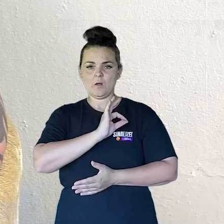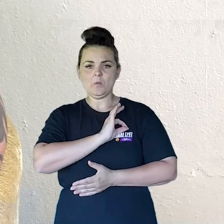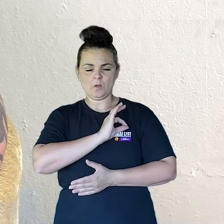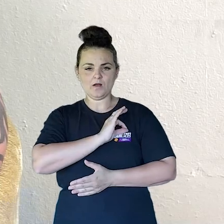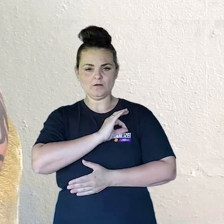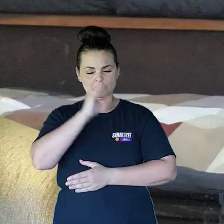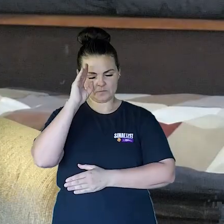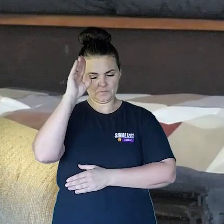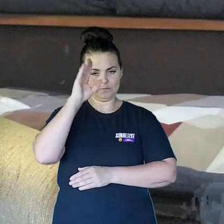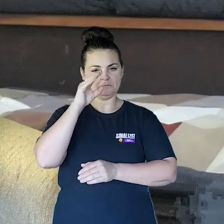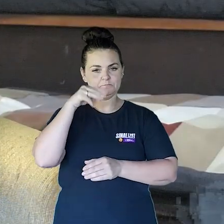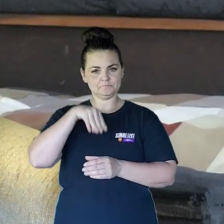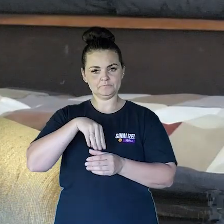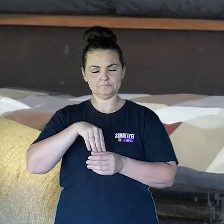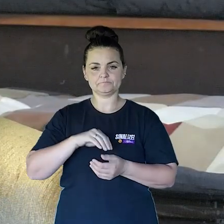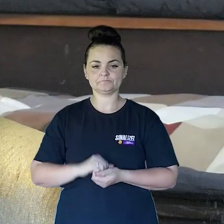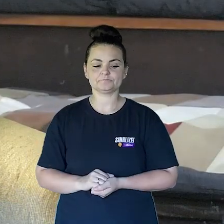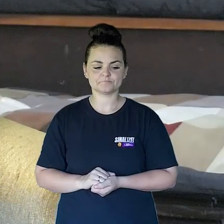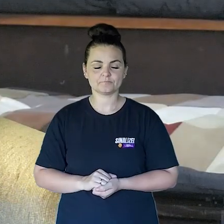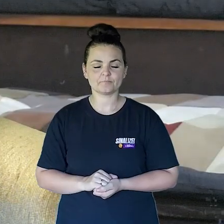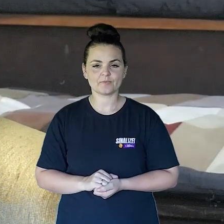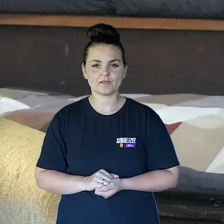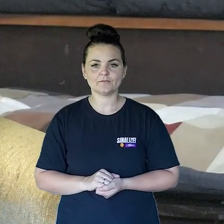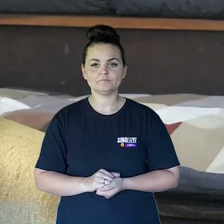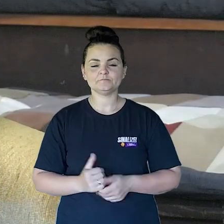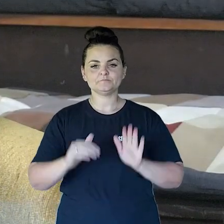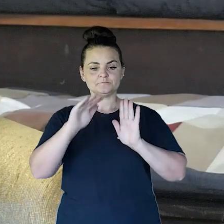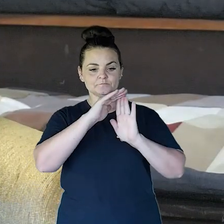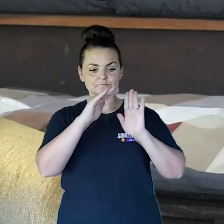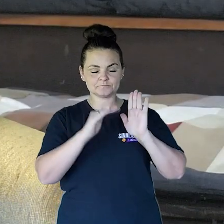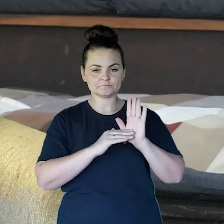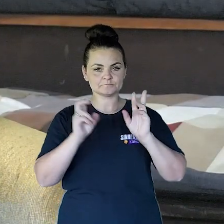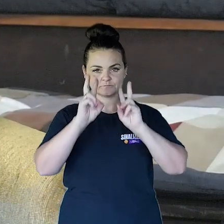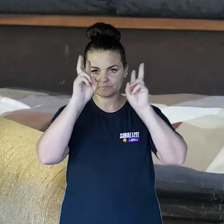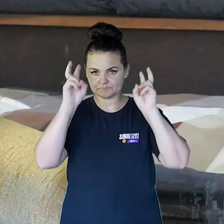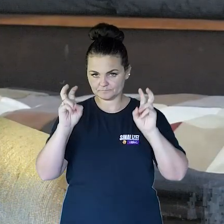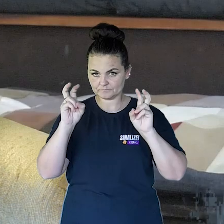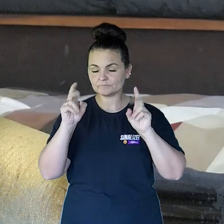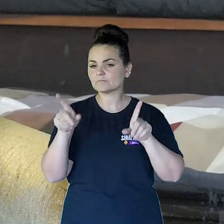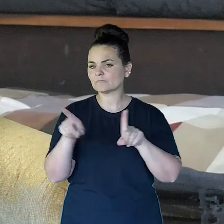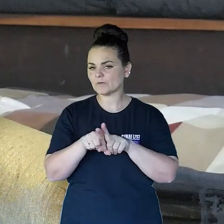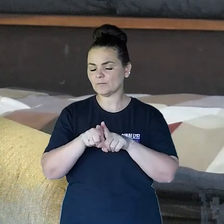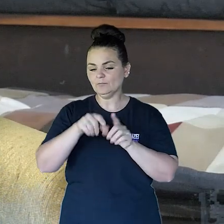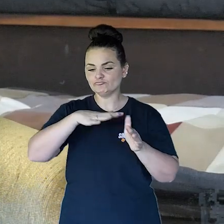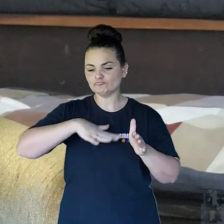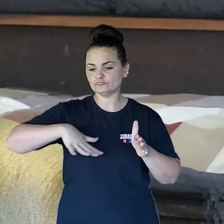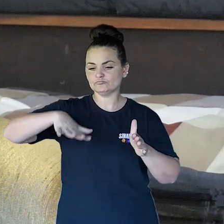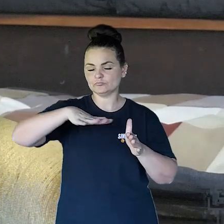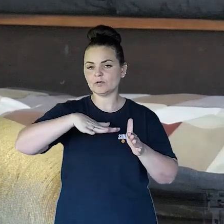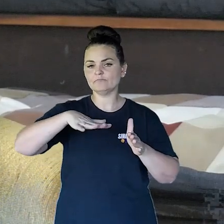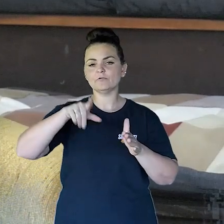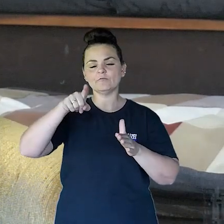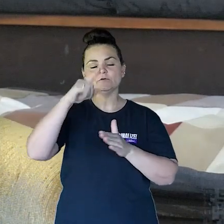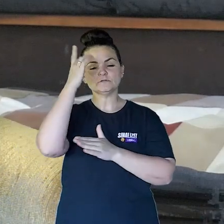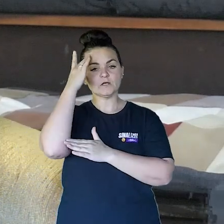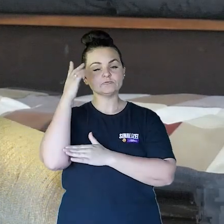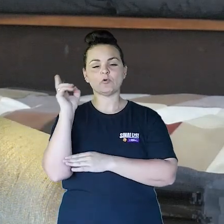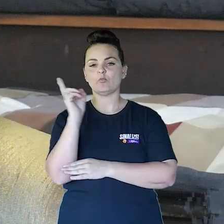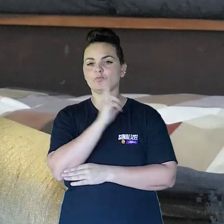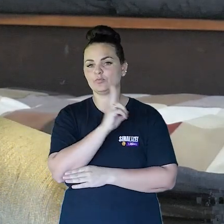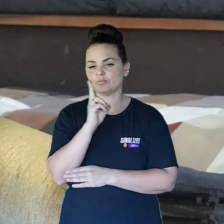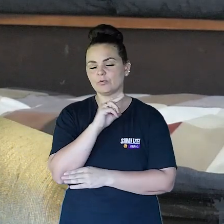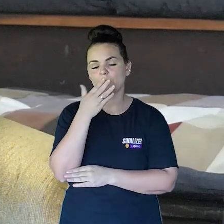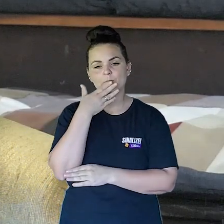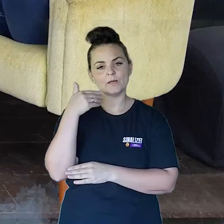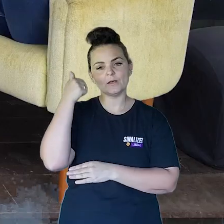disso. Avançando aqui no nosso programa, que temas ou áreas você considera mais urgente